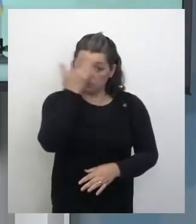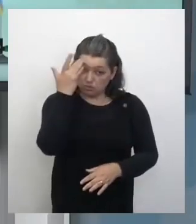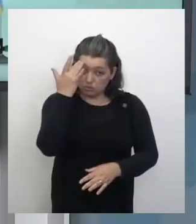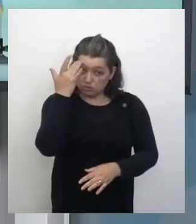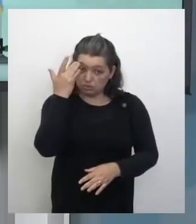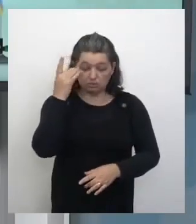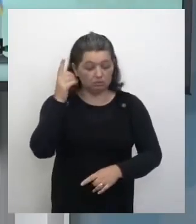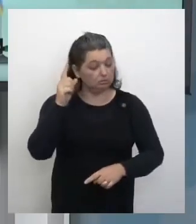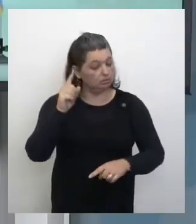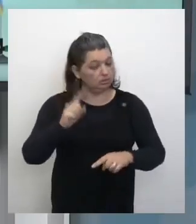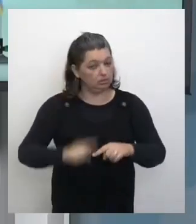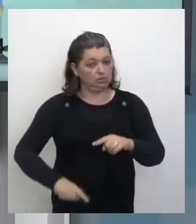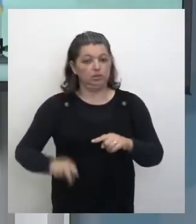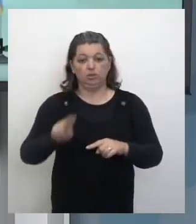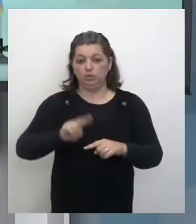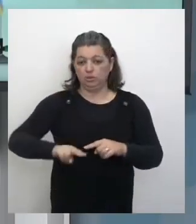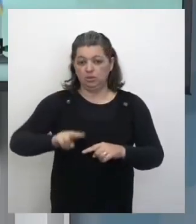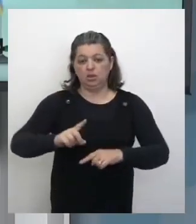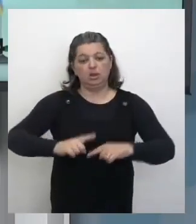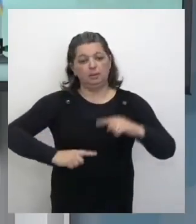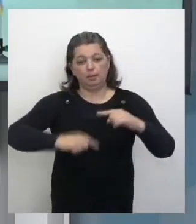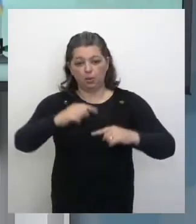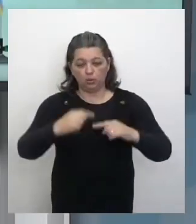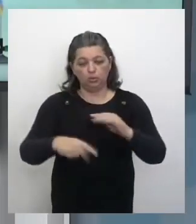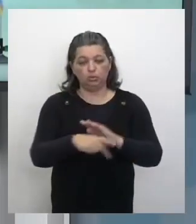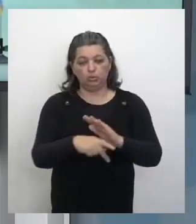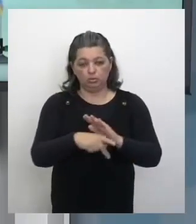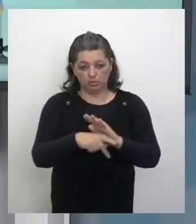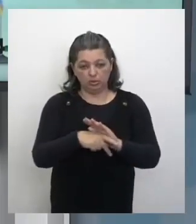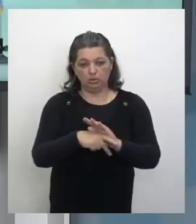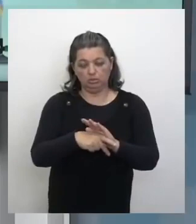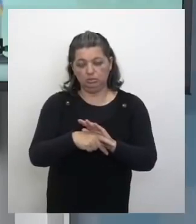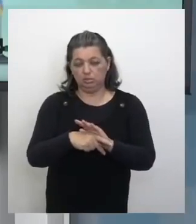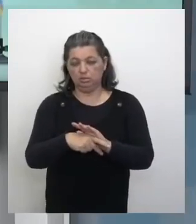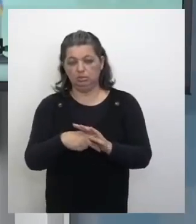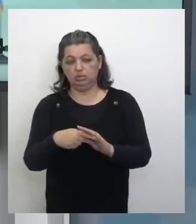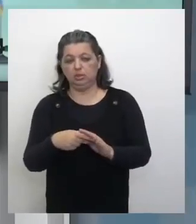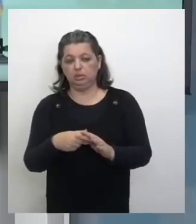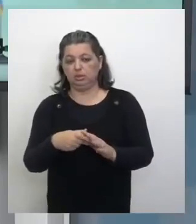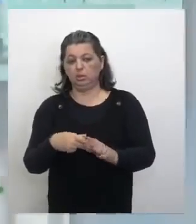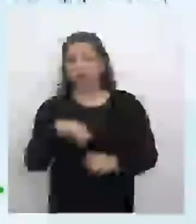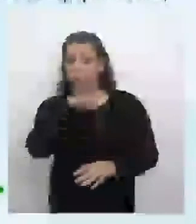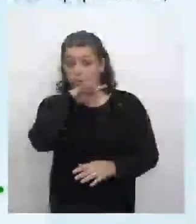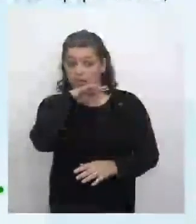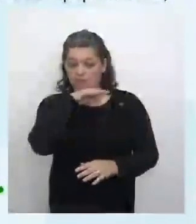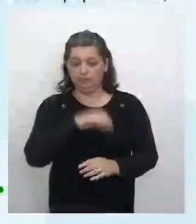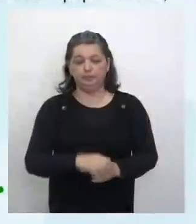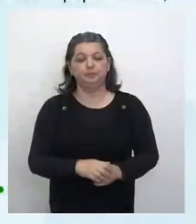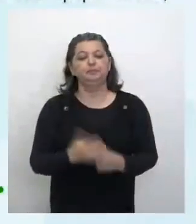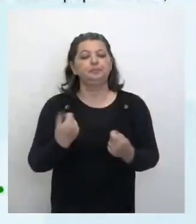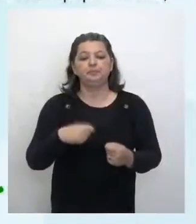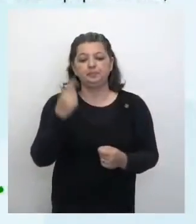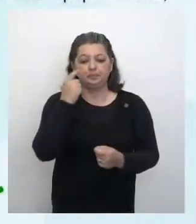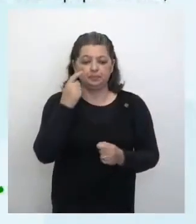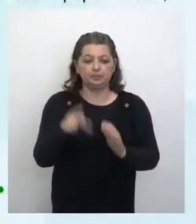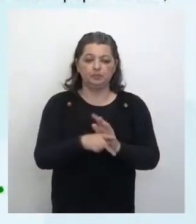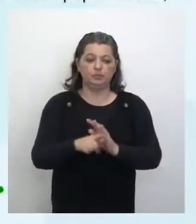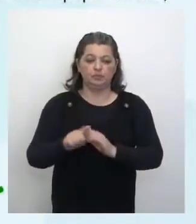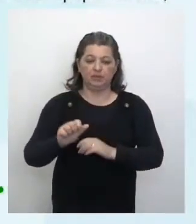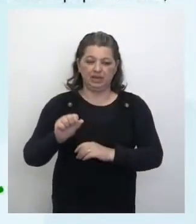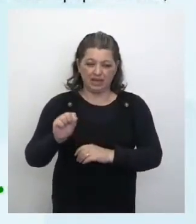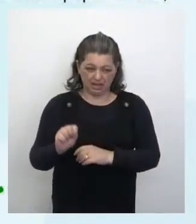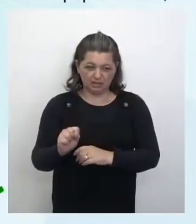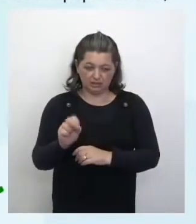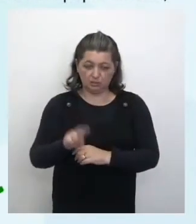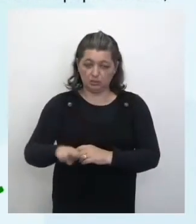equipamentos que não estão corretamente em processo. Acender o controle de saída de gás apenas no momento da